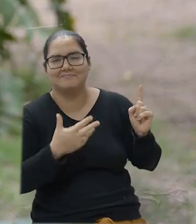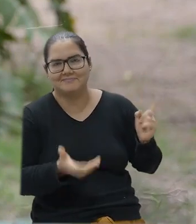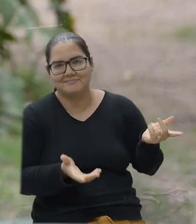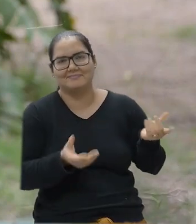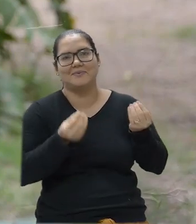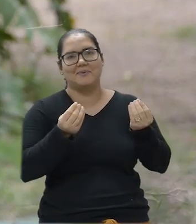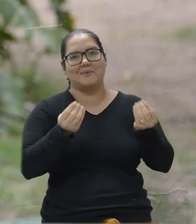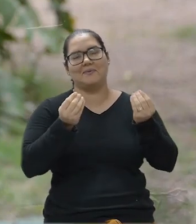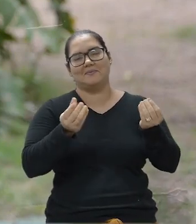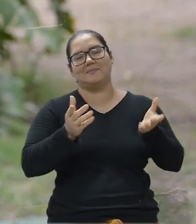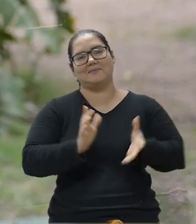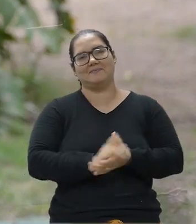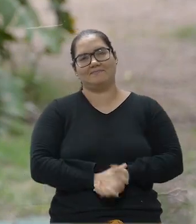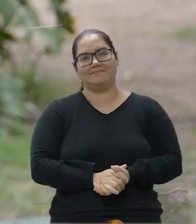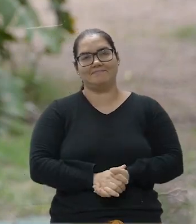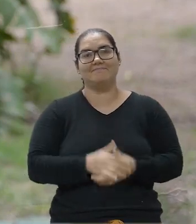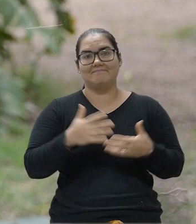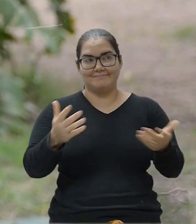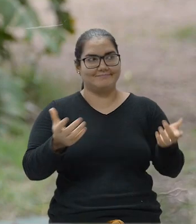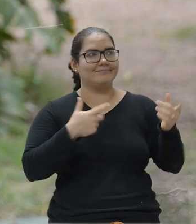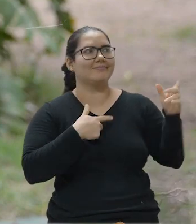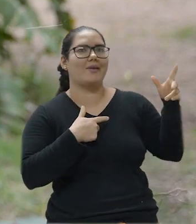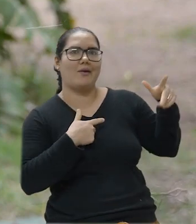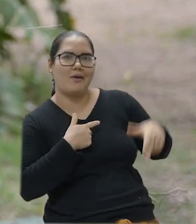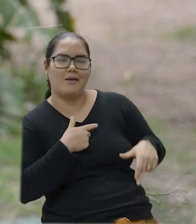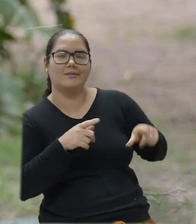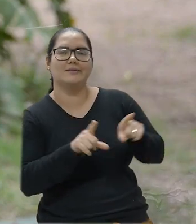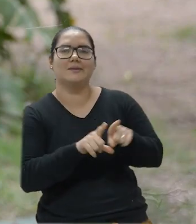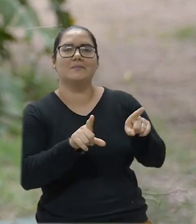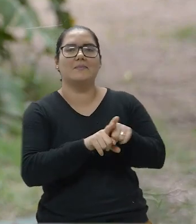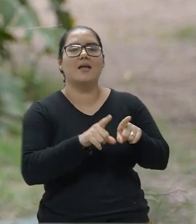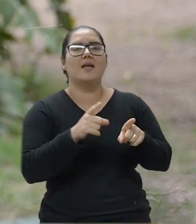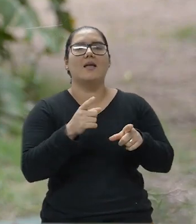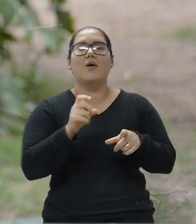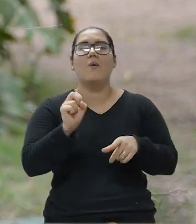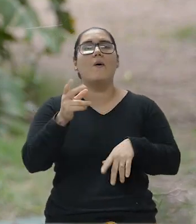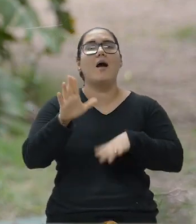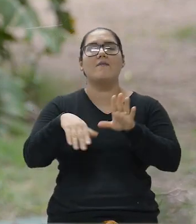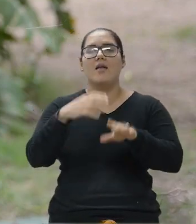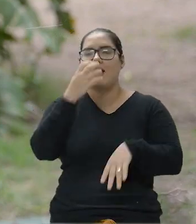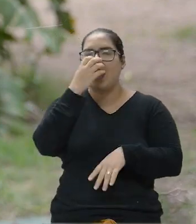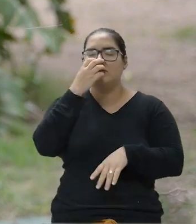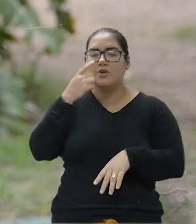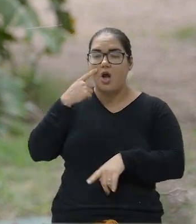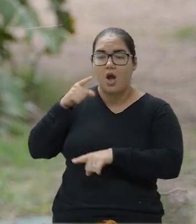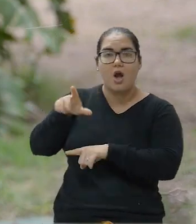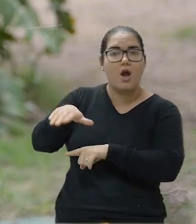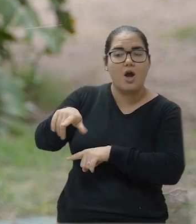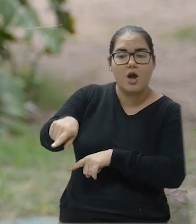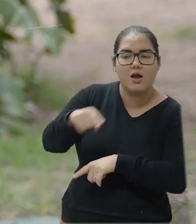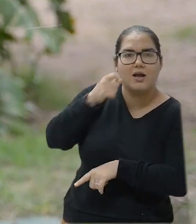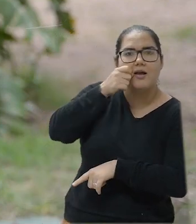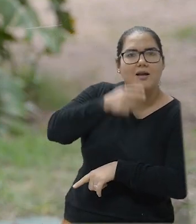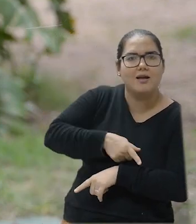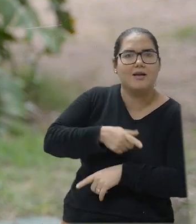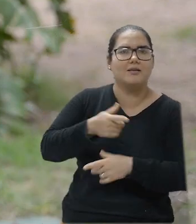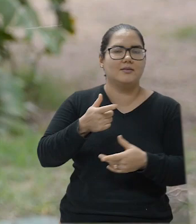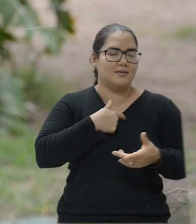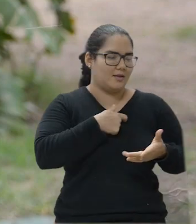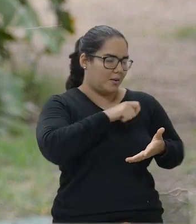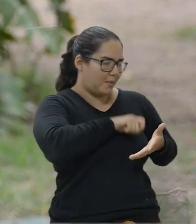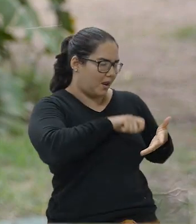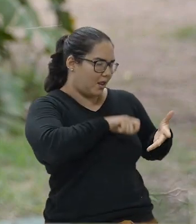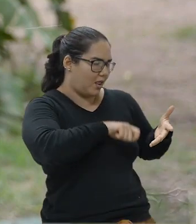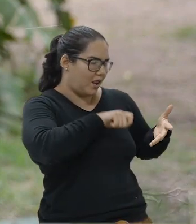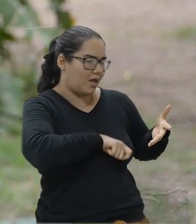Continuando. Ai, ai. Aí me interrompiu também até para mostrar o que o cachorro fez.